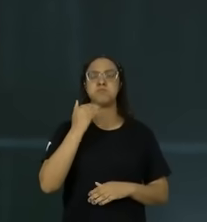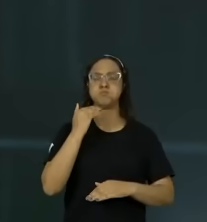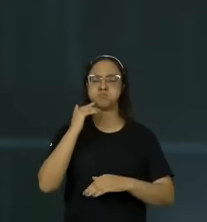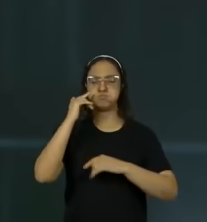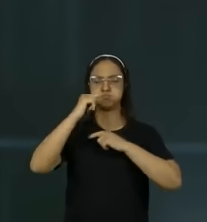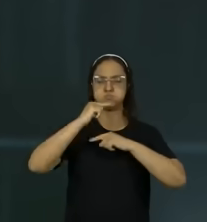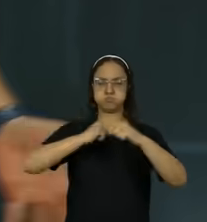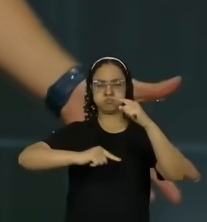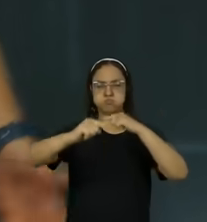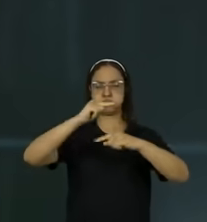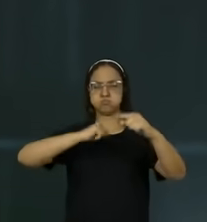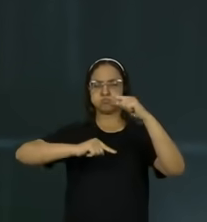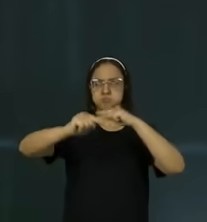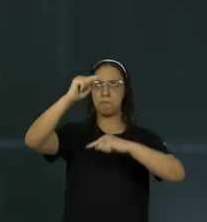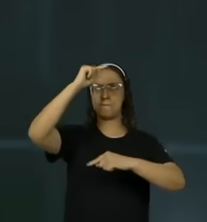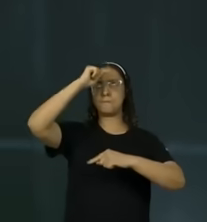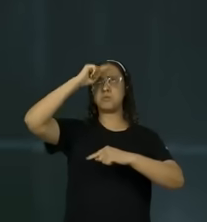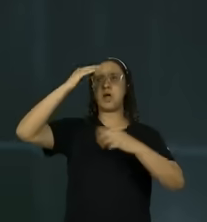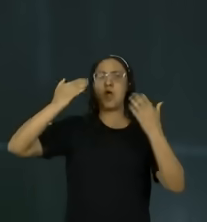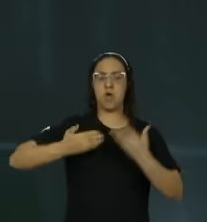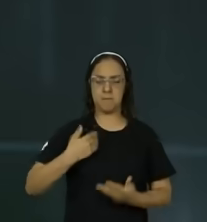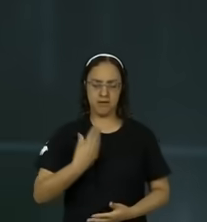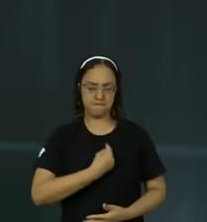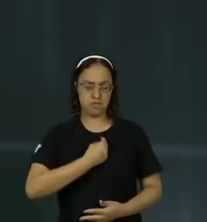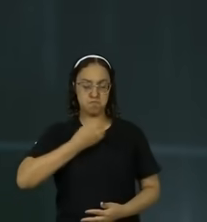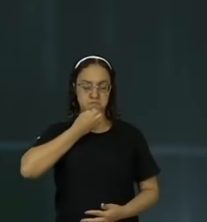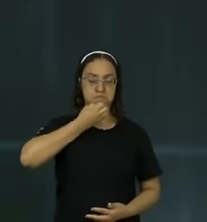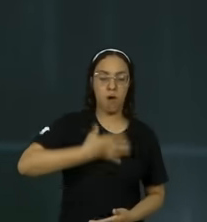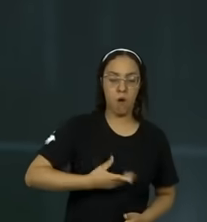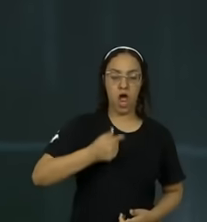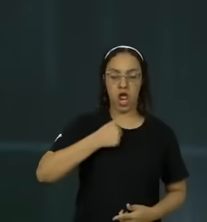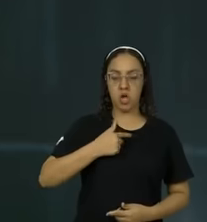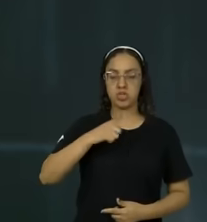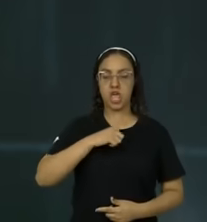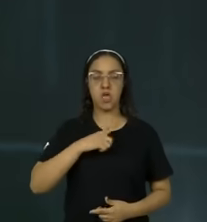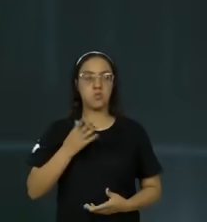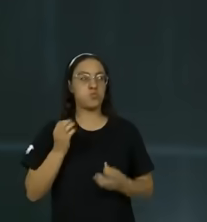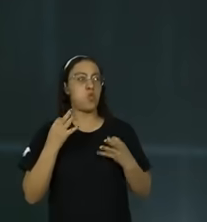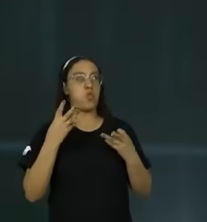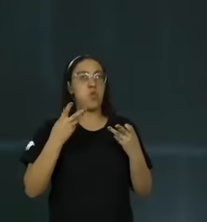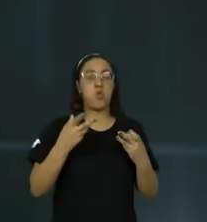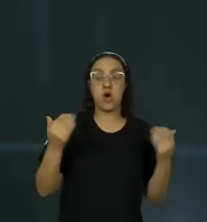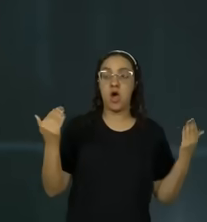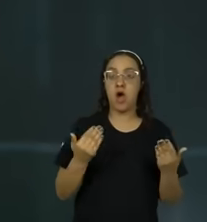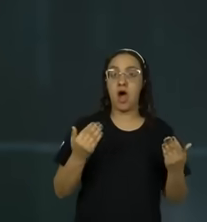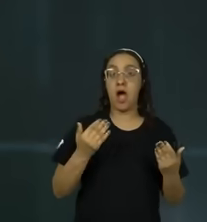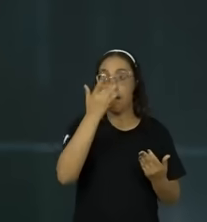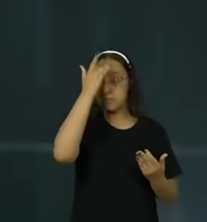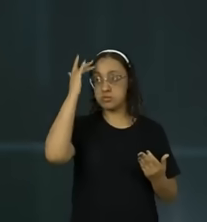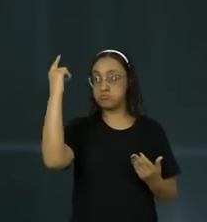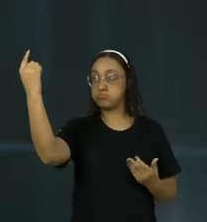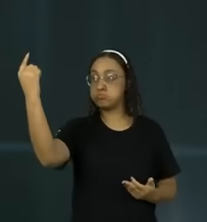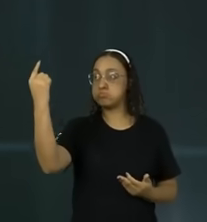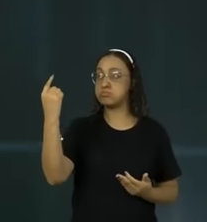vai dizer para ela: ué, o tempo passou, e agora que você quer falar comigo? É isso que Paulo está falando. Existe uma lei